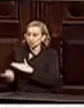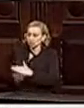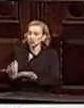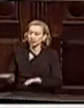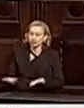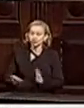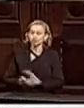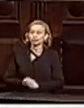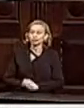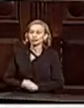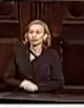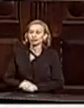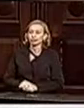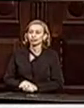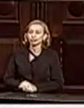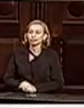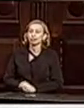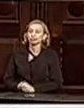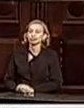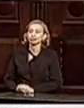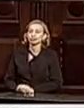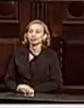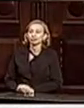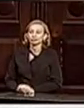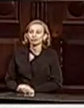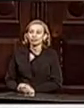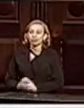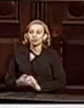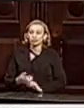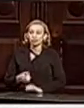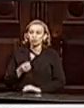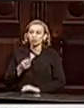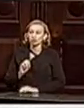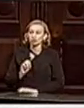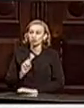que existe nesta casa com esta finalidade. Eram essas considerações e até a próxima.